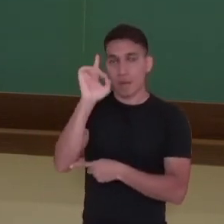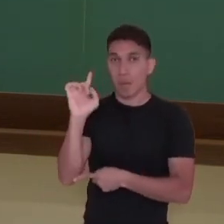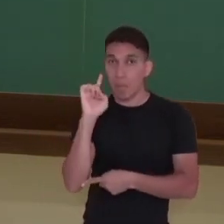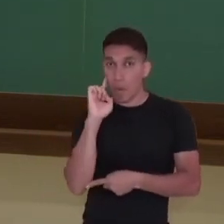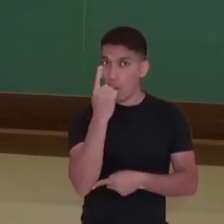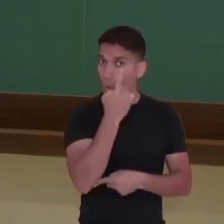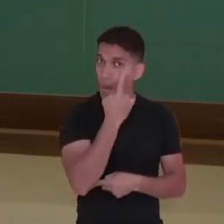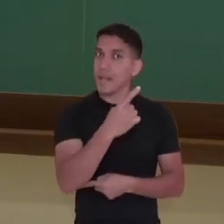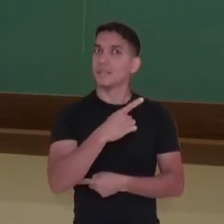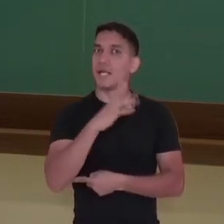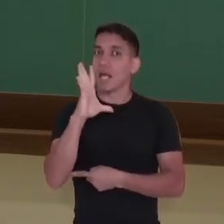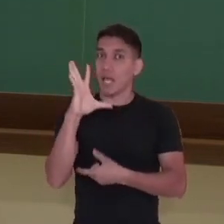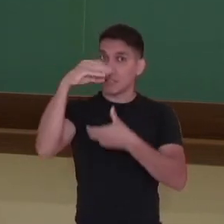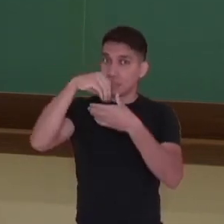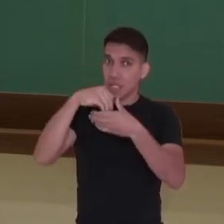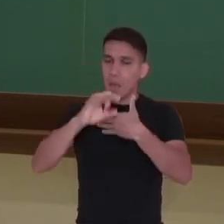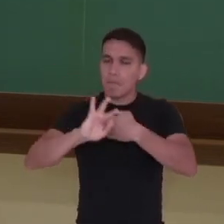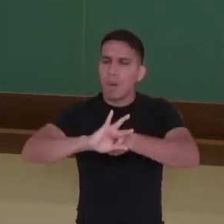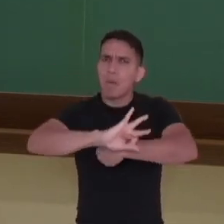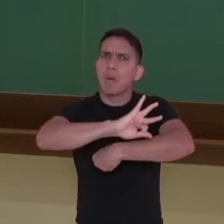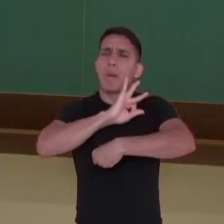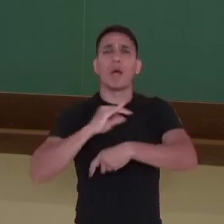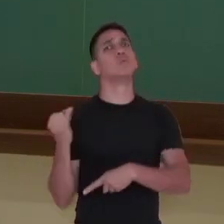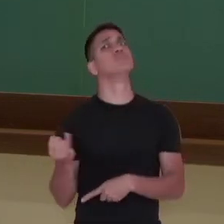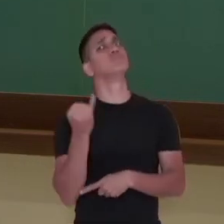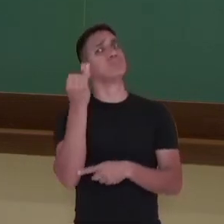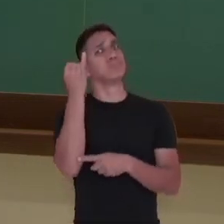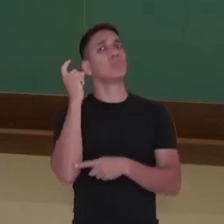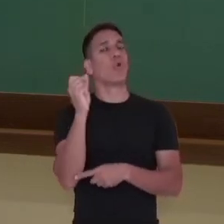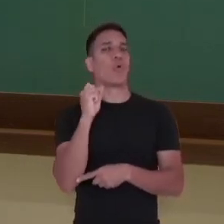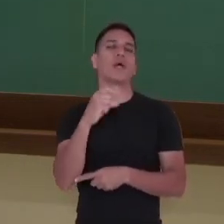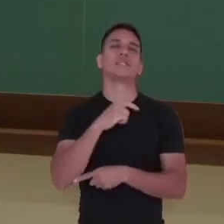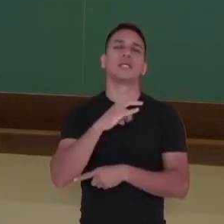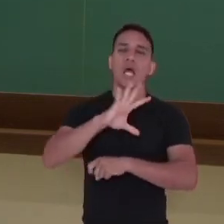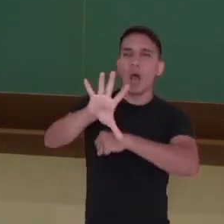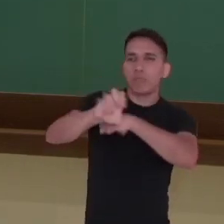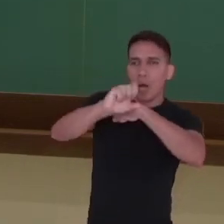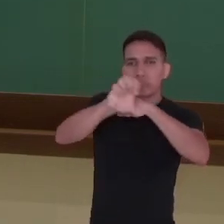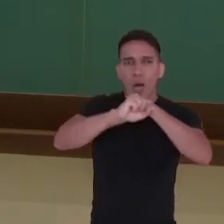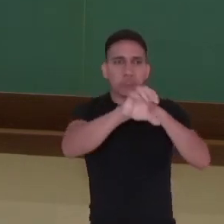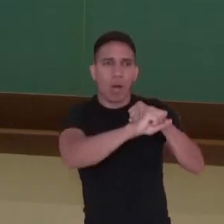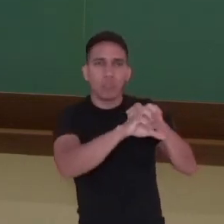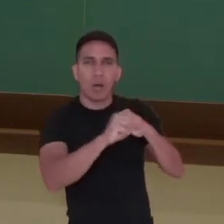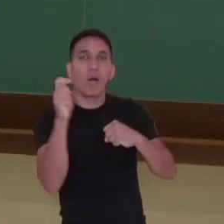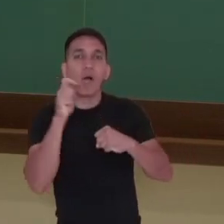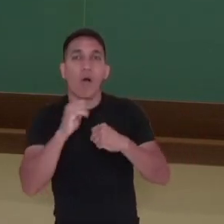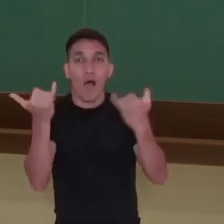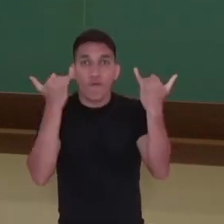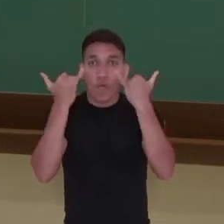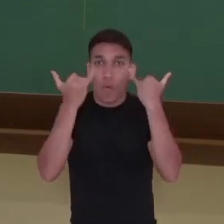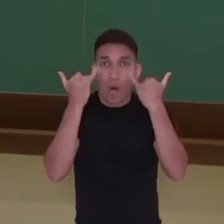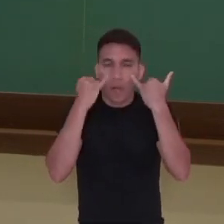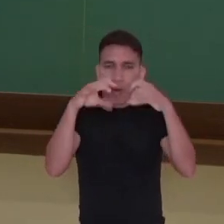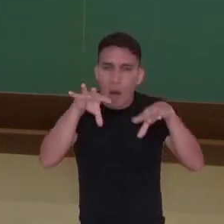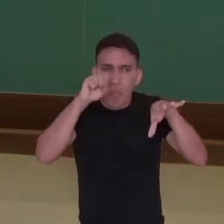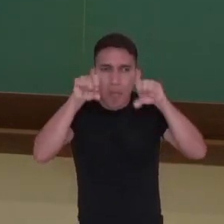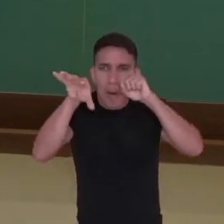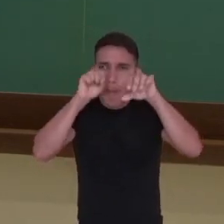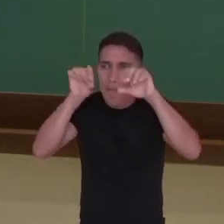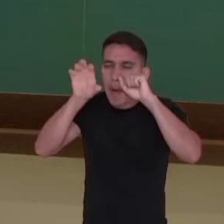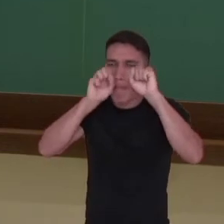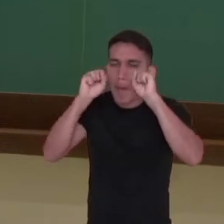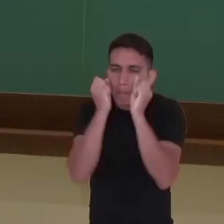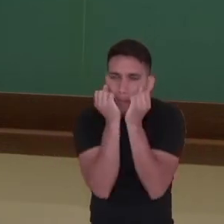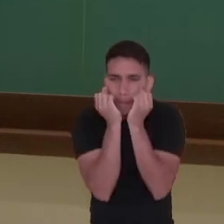temos células super importantes, receptores que vão pegar essas informações, mandar